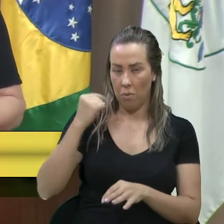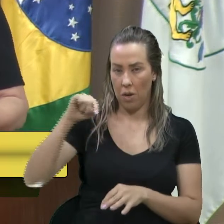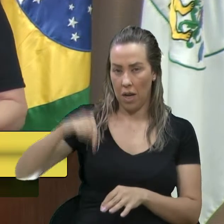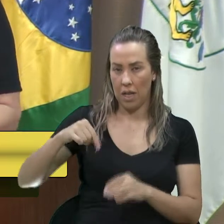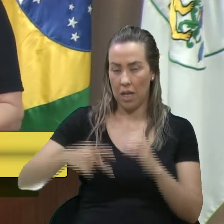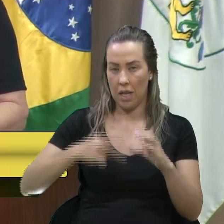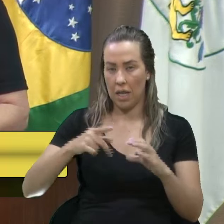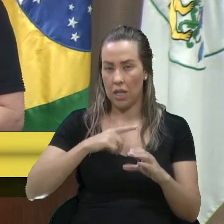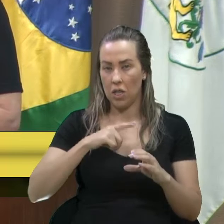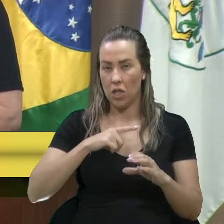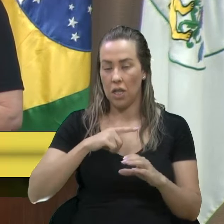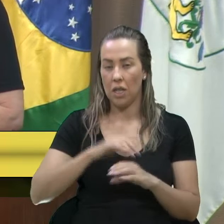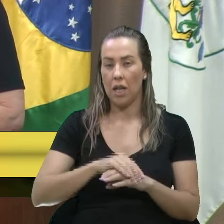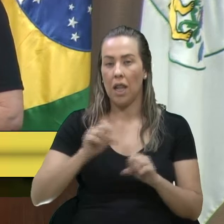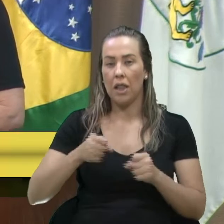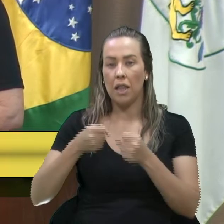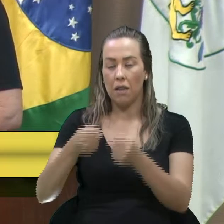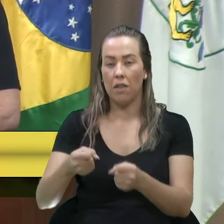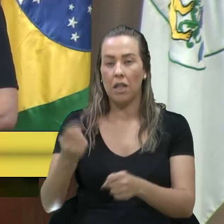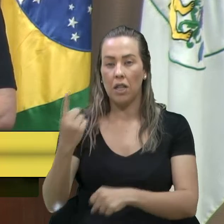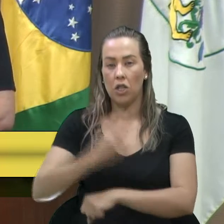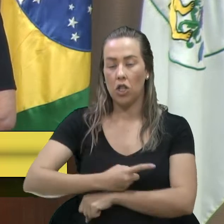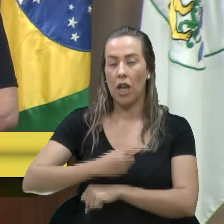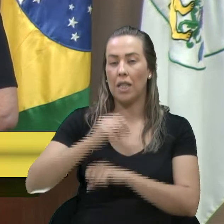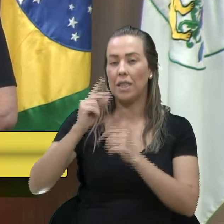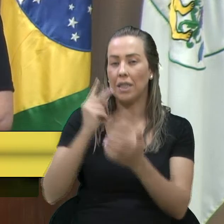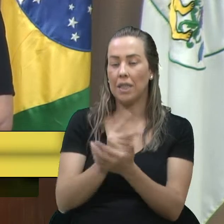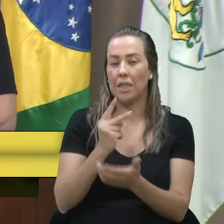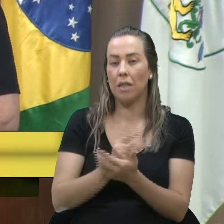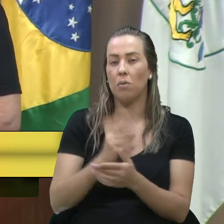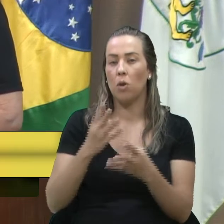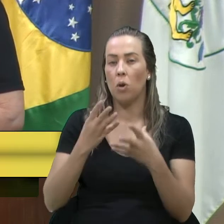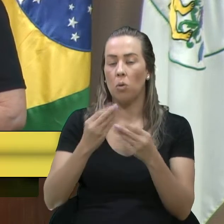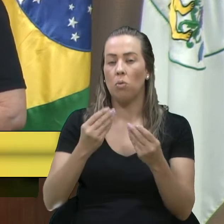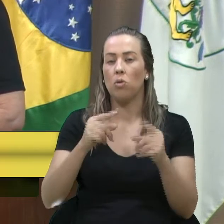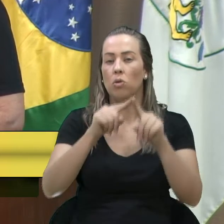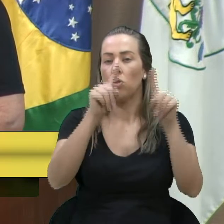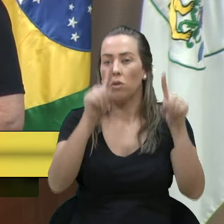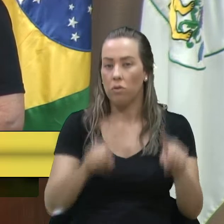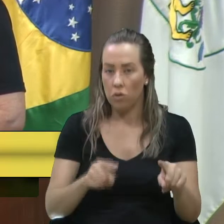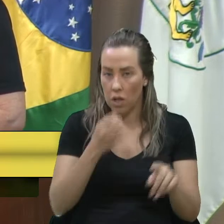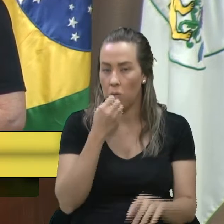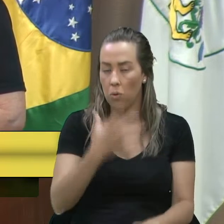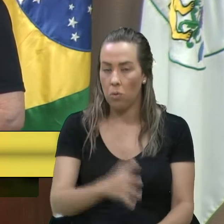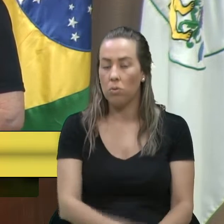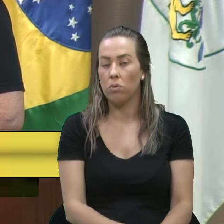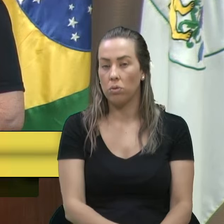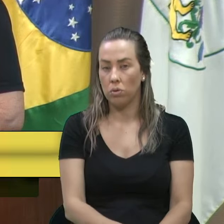casa, nós tínhamos que vir aqui para defender dia sim e outro não, muitos servidores bons,